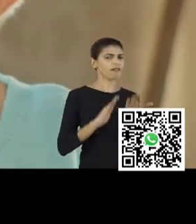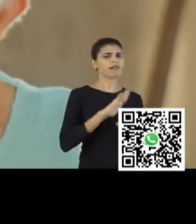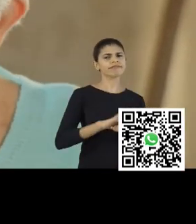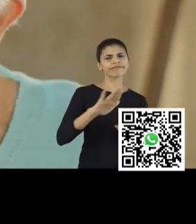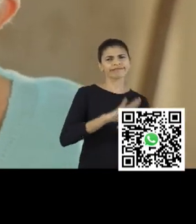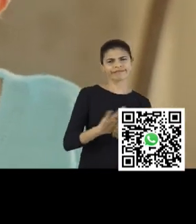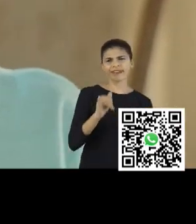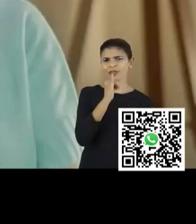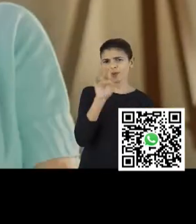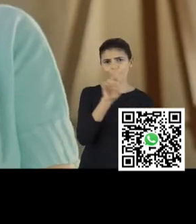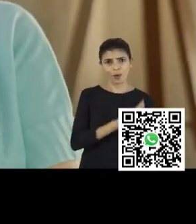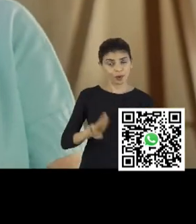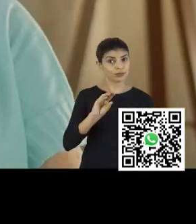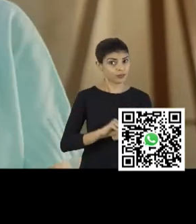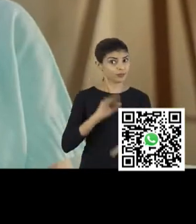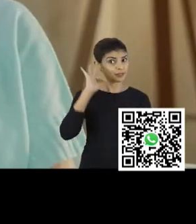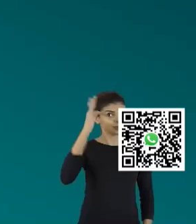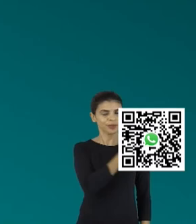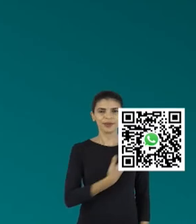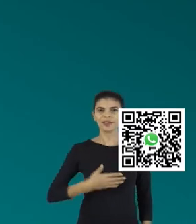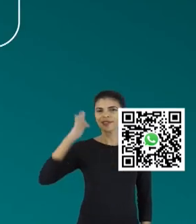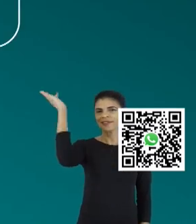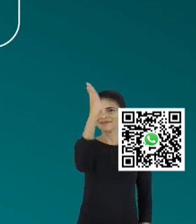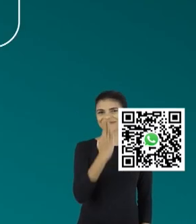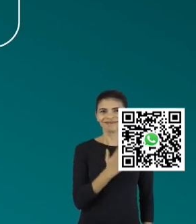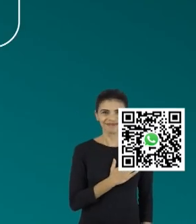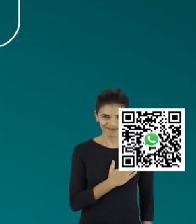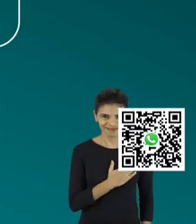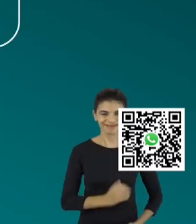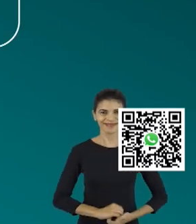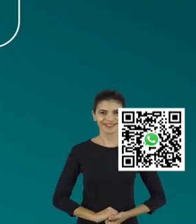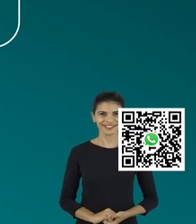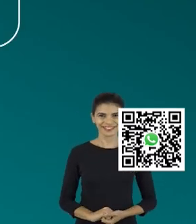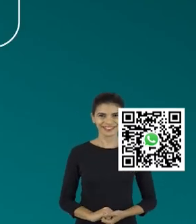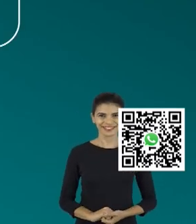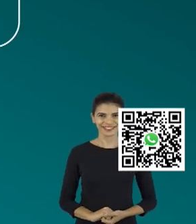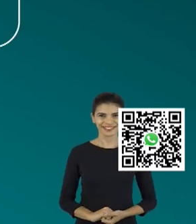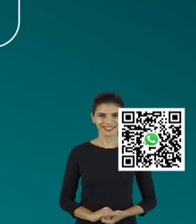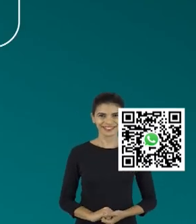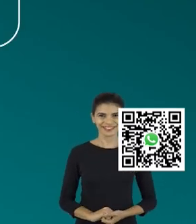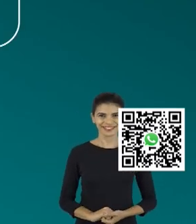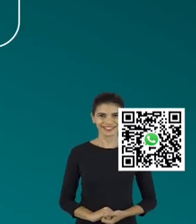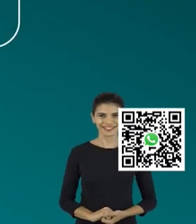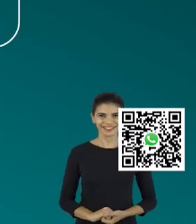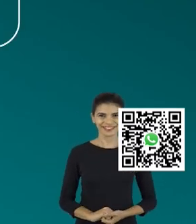Se desperdiçar, vai faltar. Governo Federal. Pátria Amada Brasil.